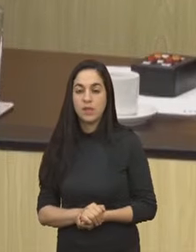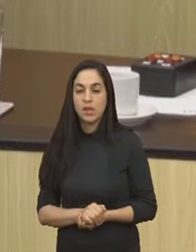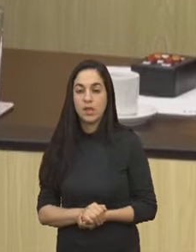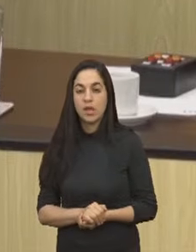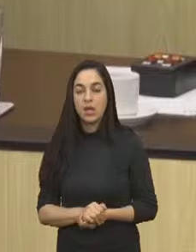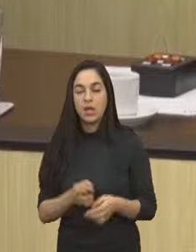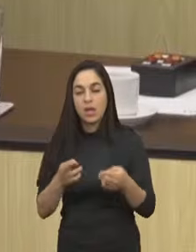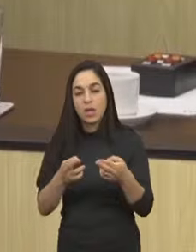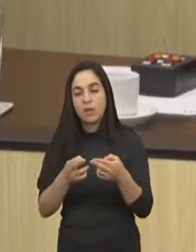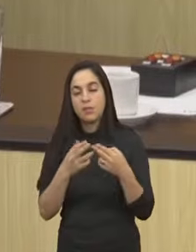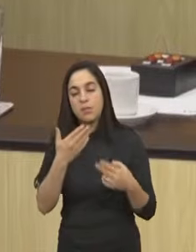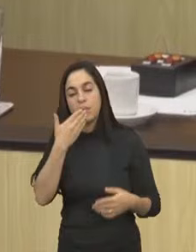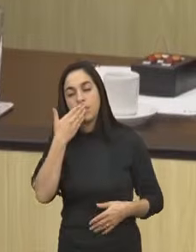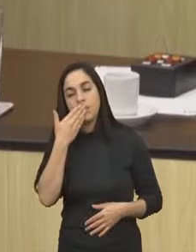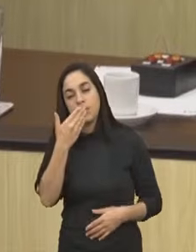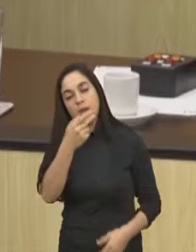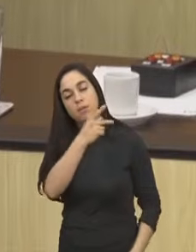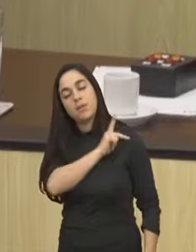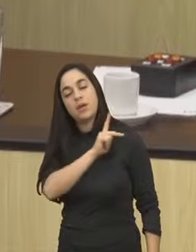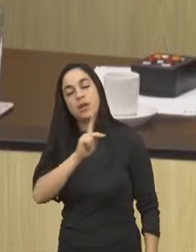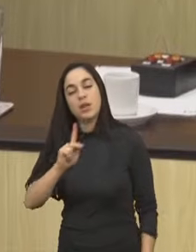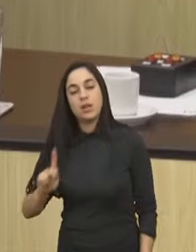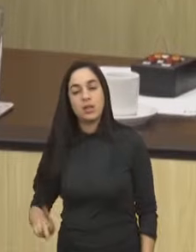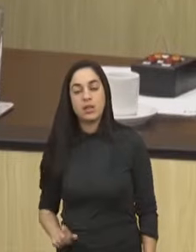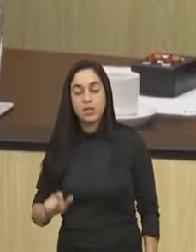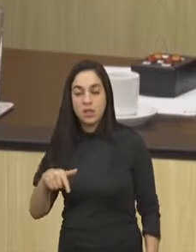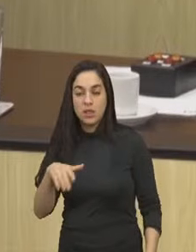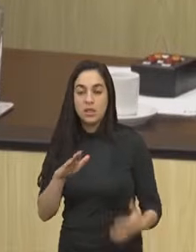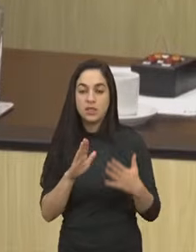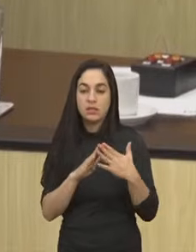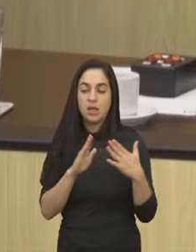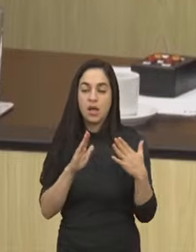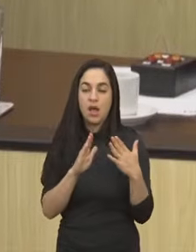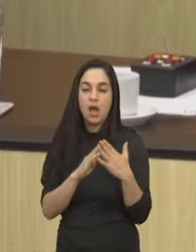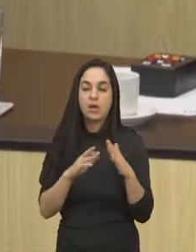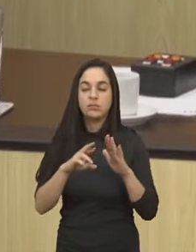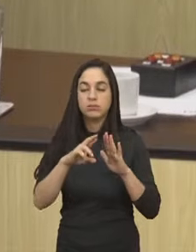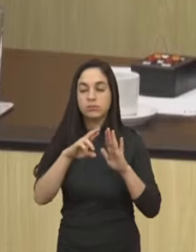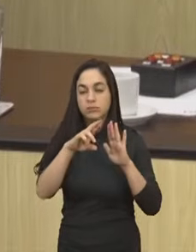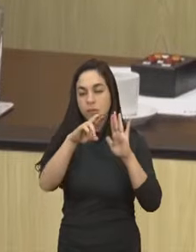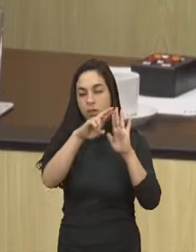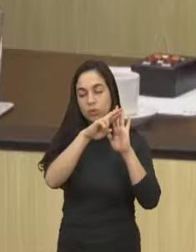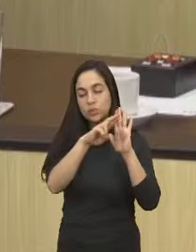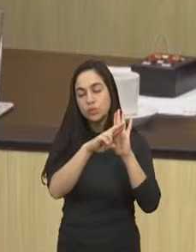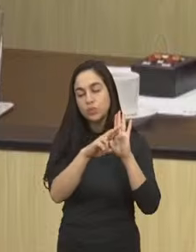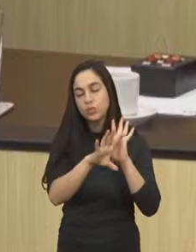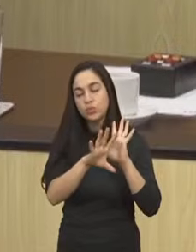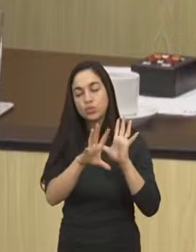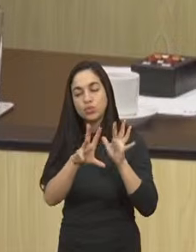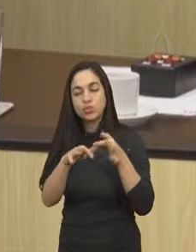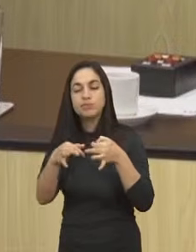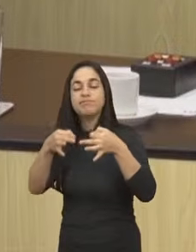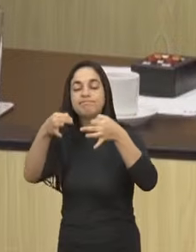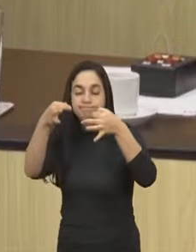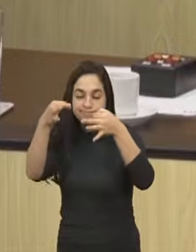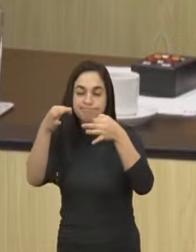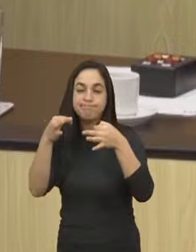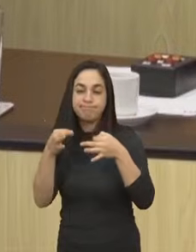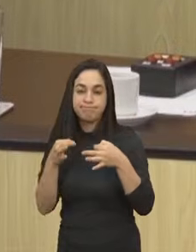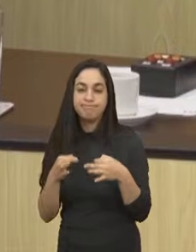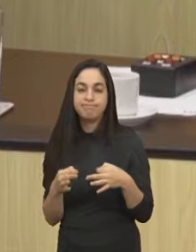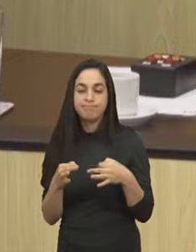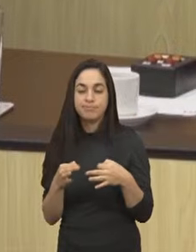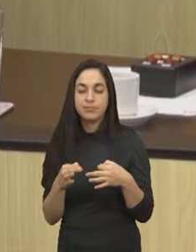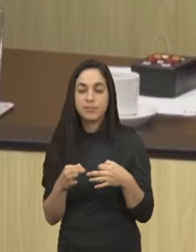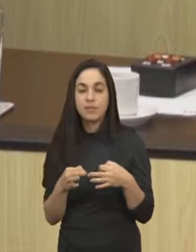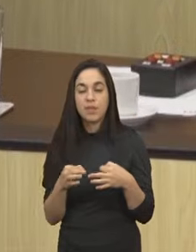Requeremos ao excelentíssimo senhor presidente desta casa, ouvido e aprovado pelo egrégio plenário, cumpridas as formalidades